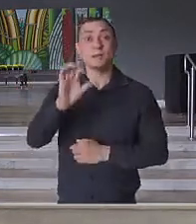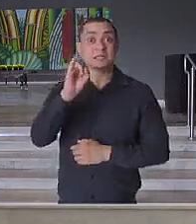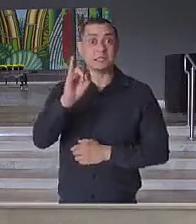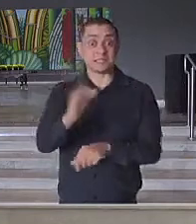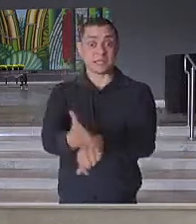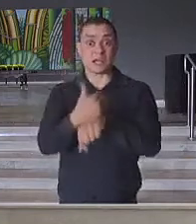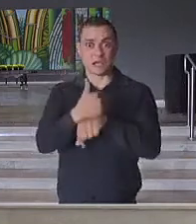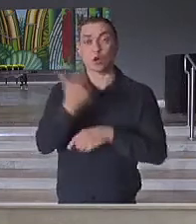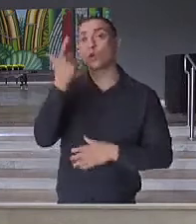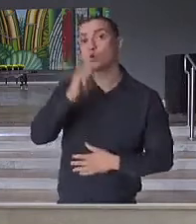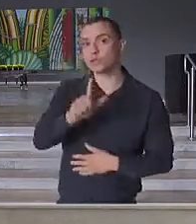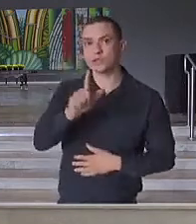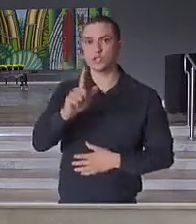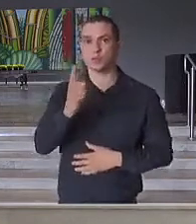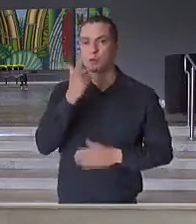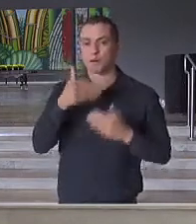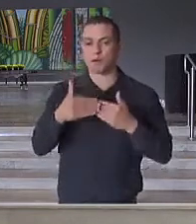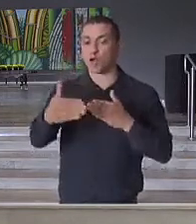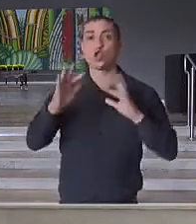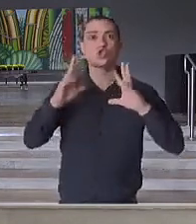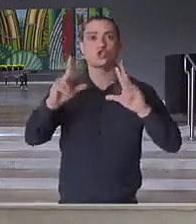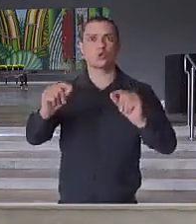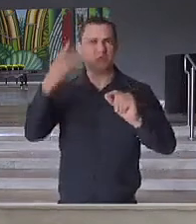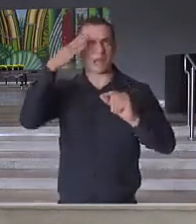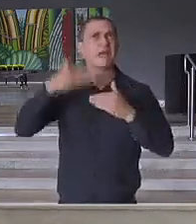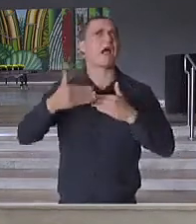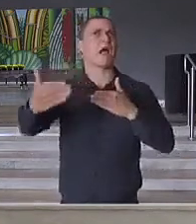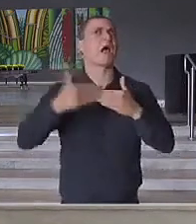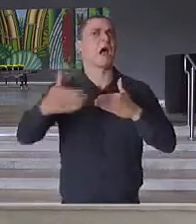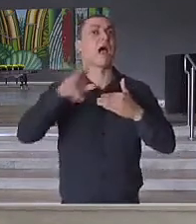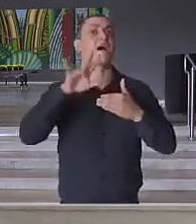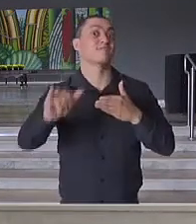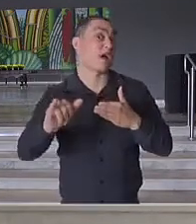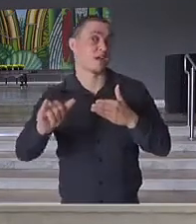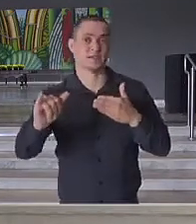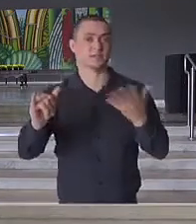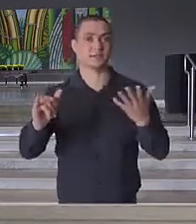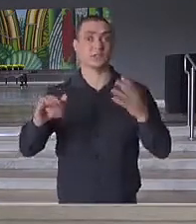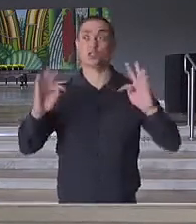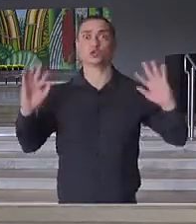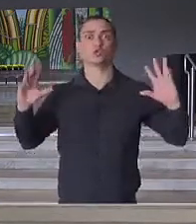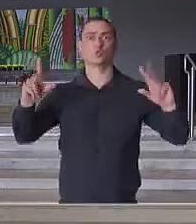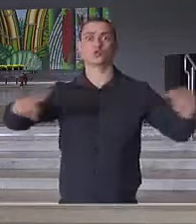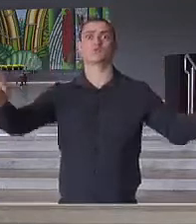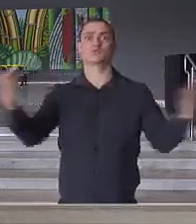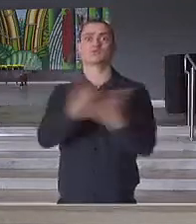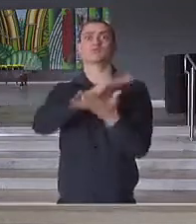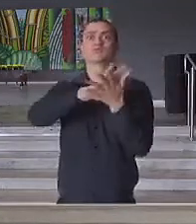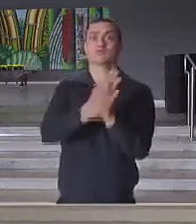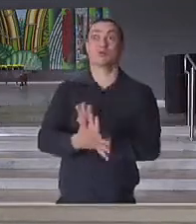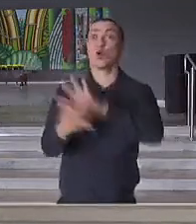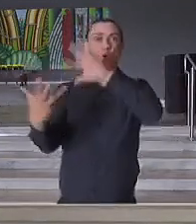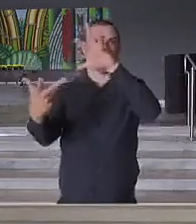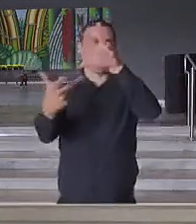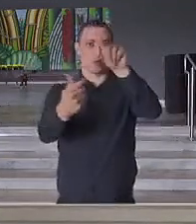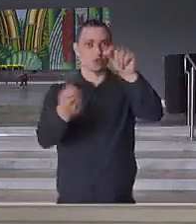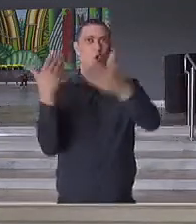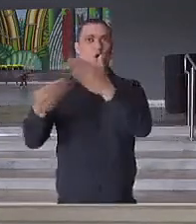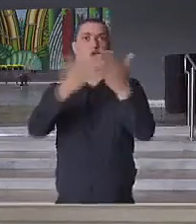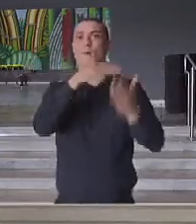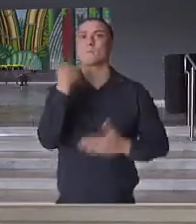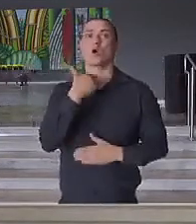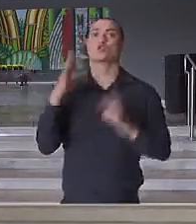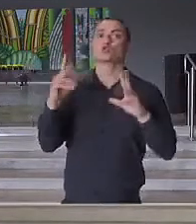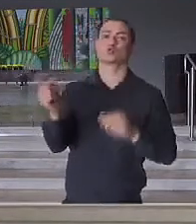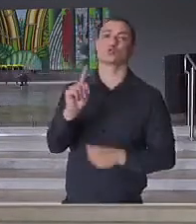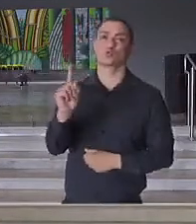conseguíssemos previsibilidade para tudo em relação à pandemia avassaladora como essa, o mundo não teria perdido milhões de